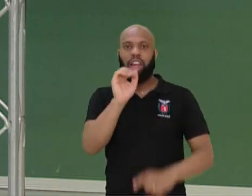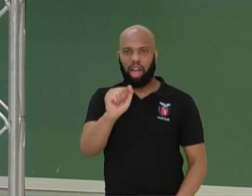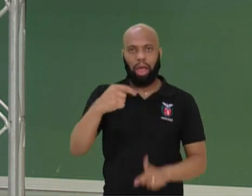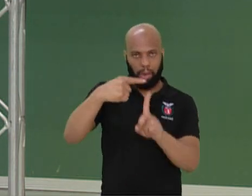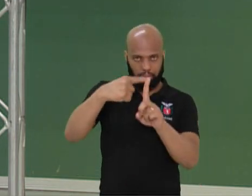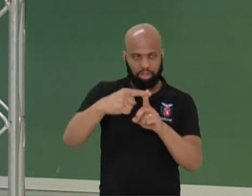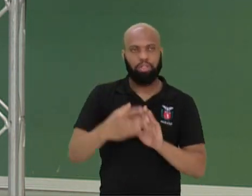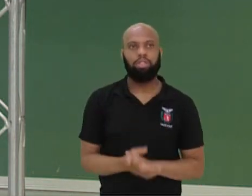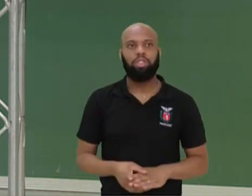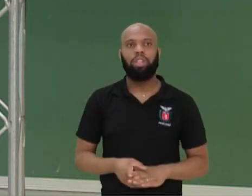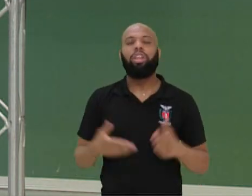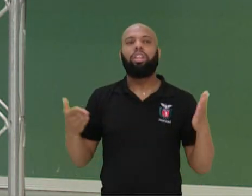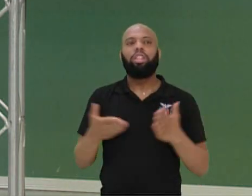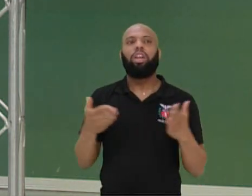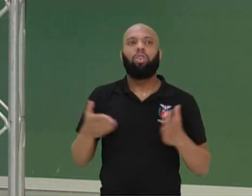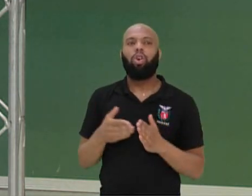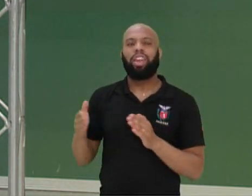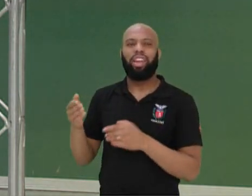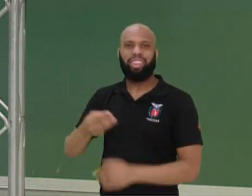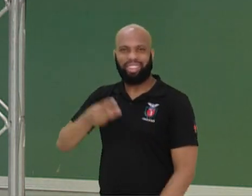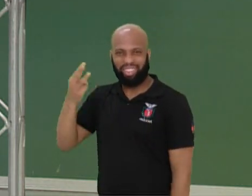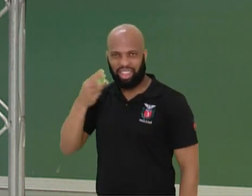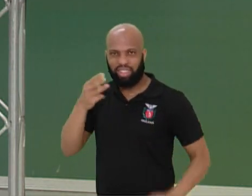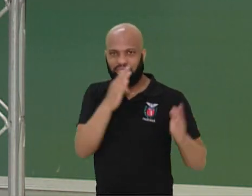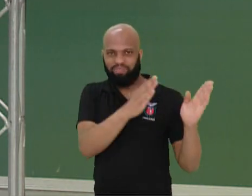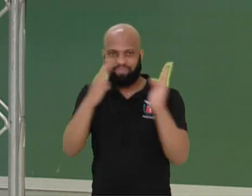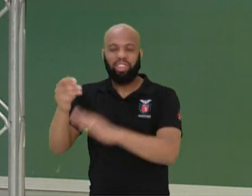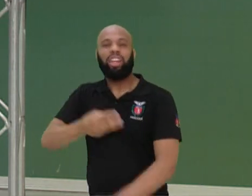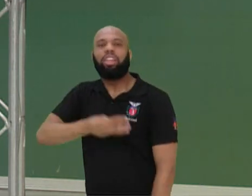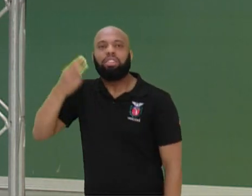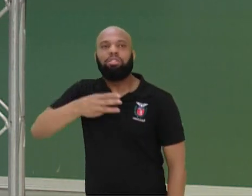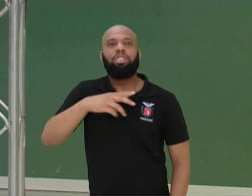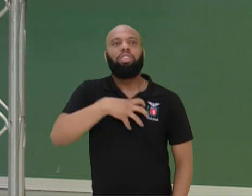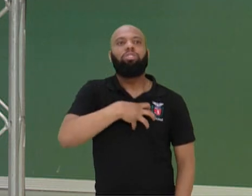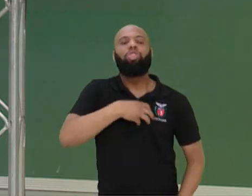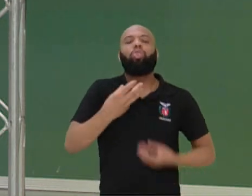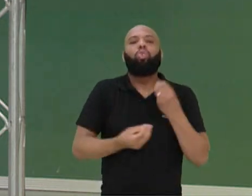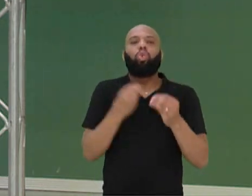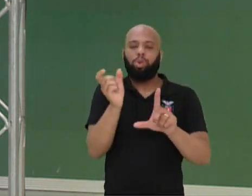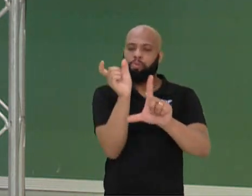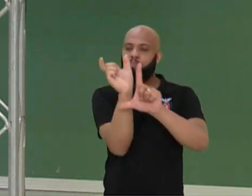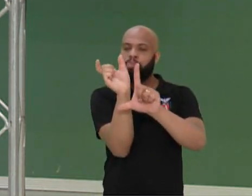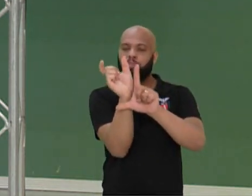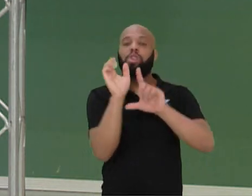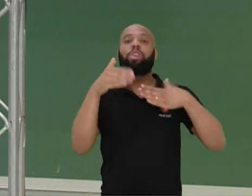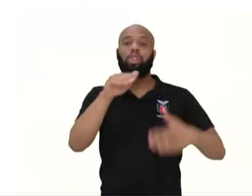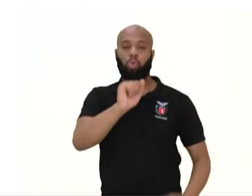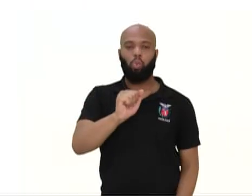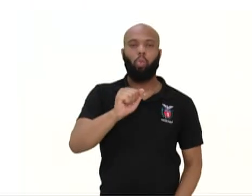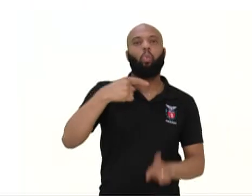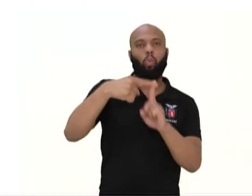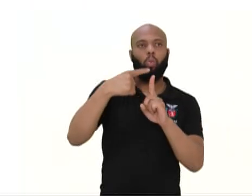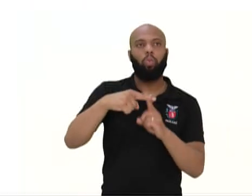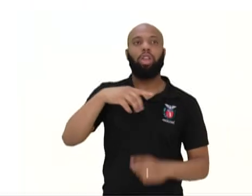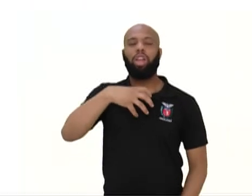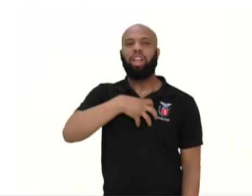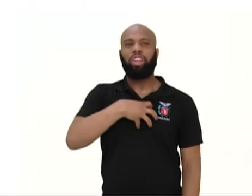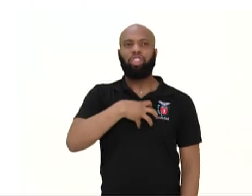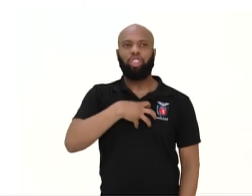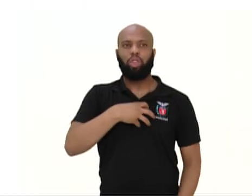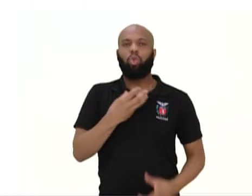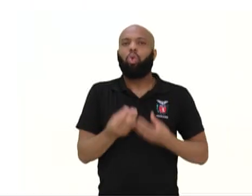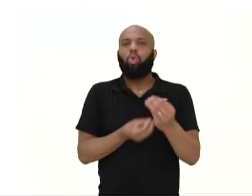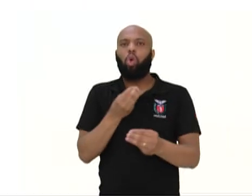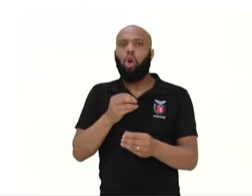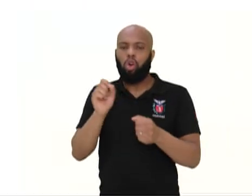certo? E naquele caso lá, né, o terceiro caso, aqui a gente percebe que a concavidade está para cima, então o A é positivo. Como o gráfico